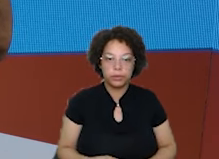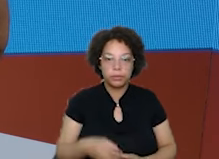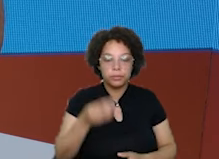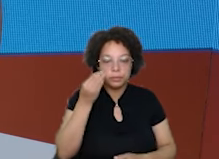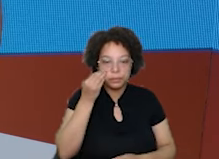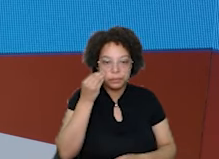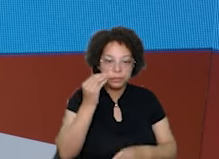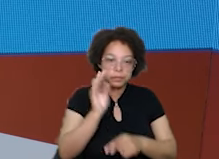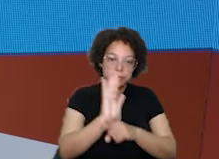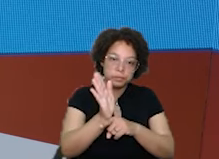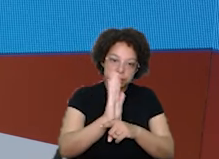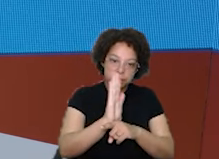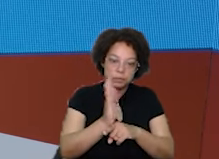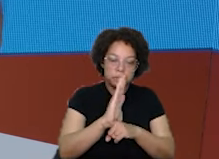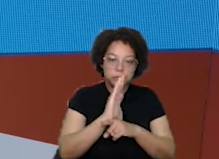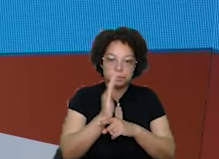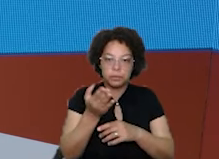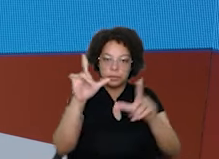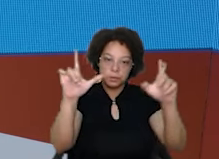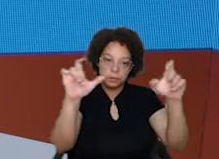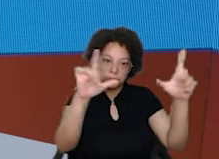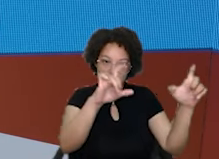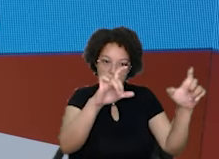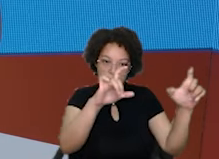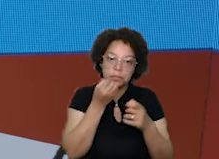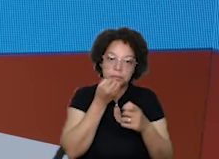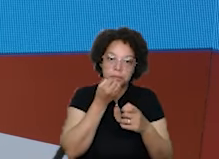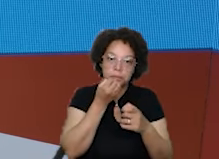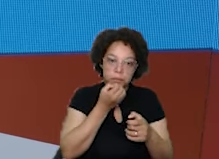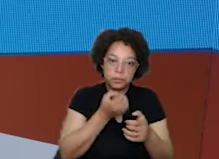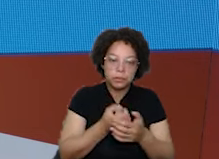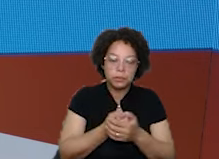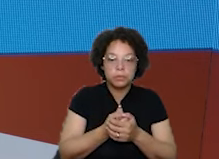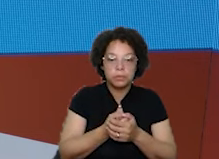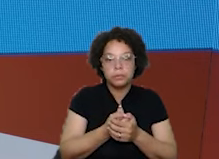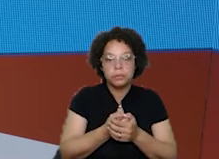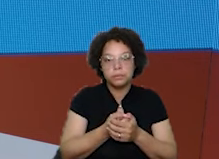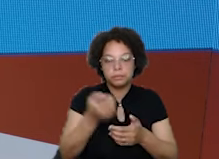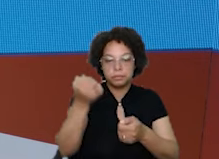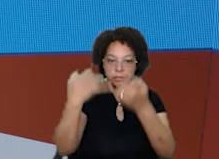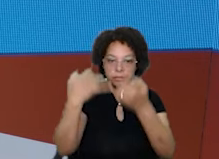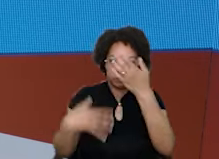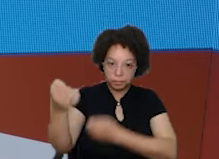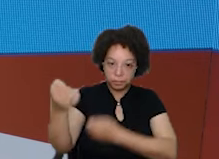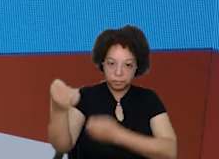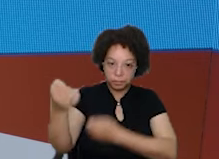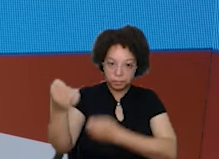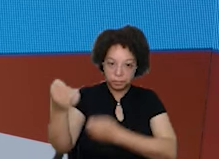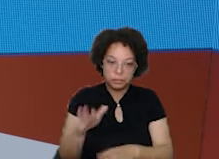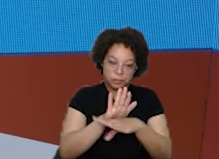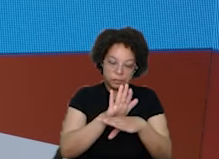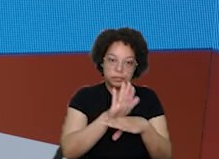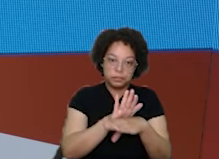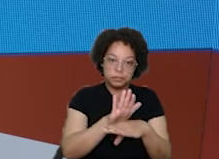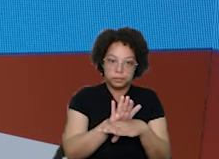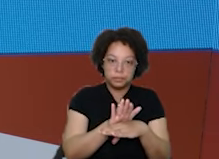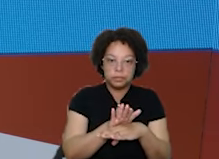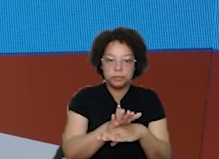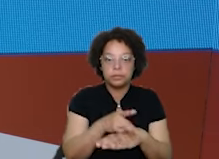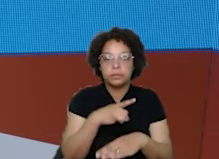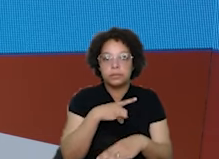depoimento uma descrição técnica que pode ser necessário tudo isso é muito contribui bastante né Tem tem um outro ponto